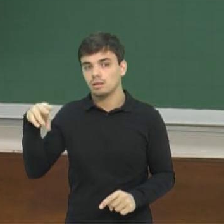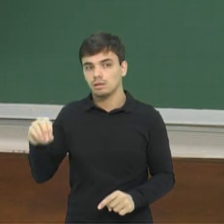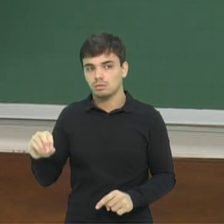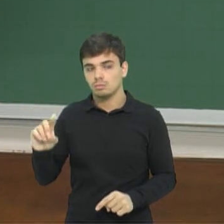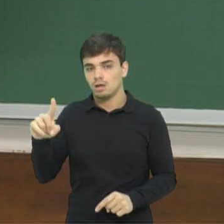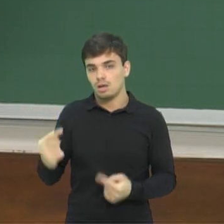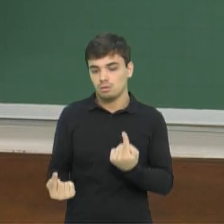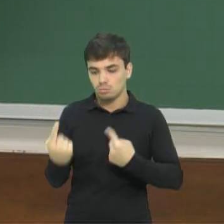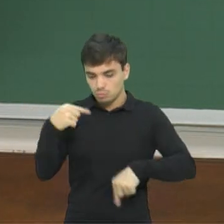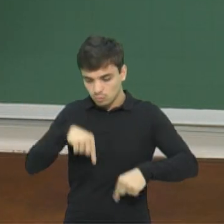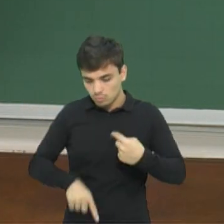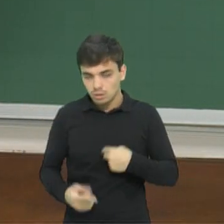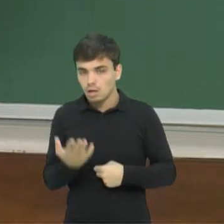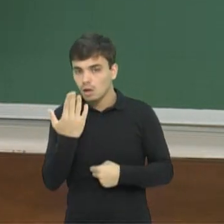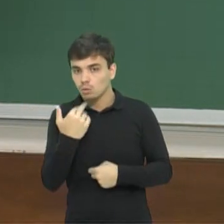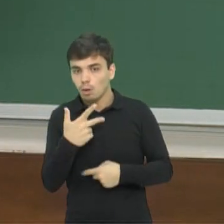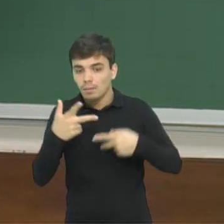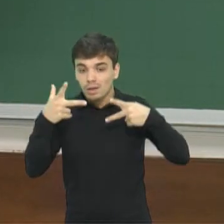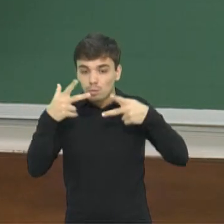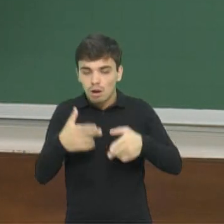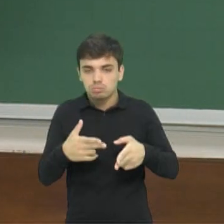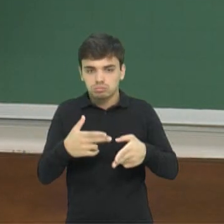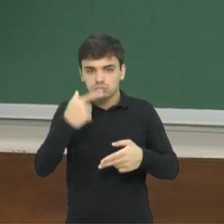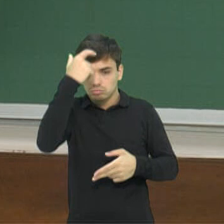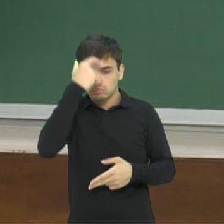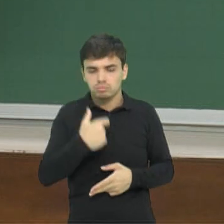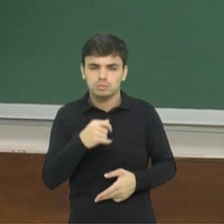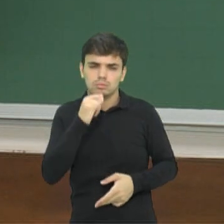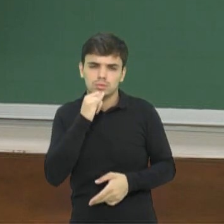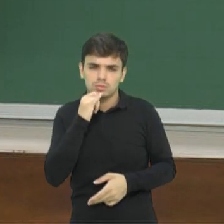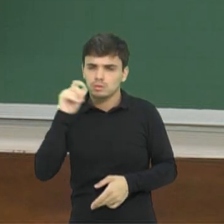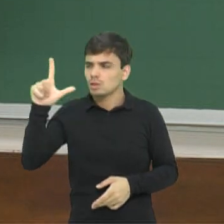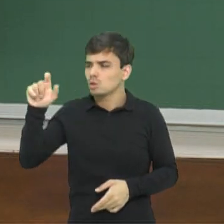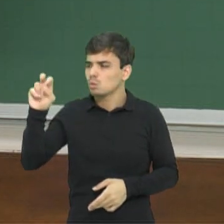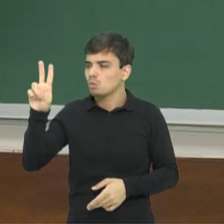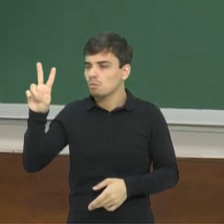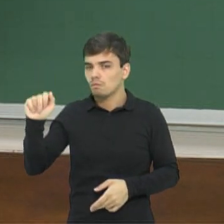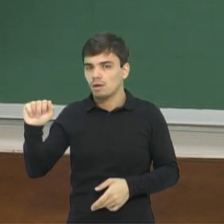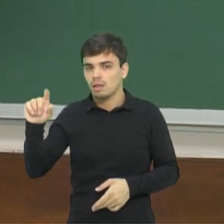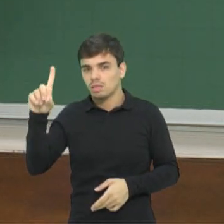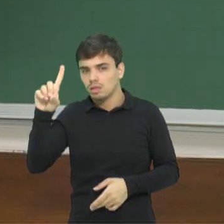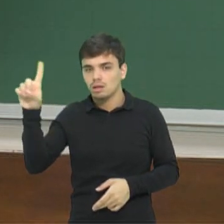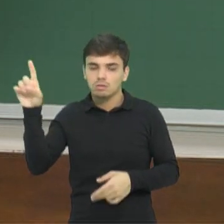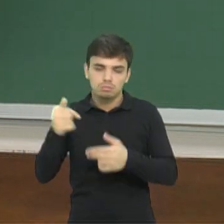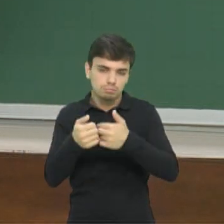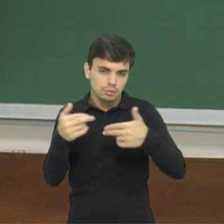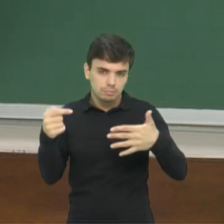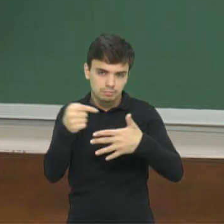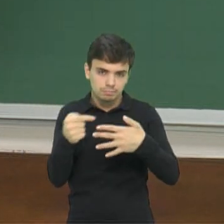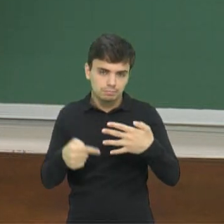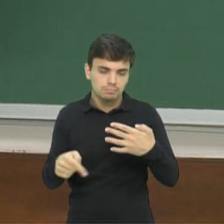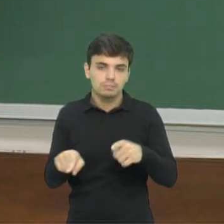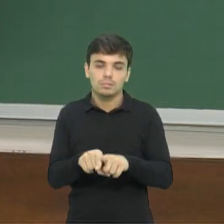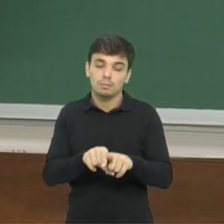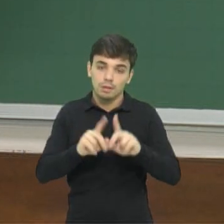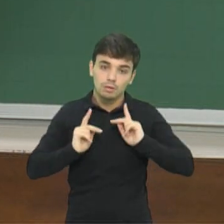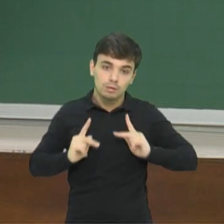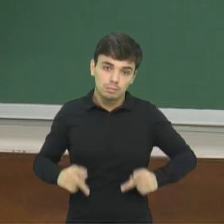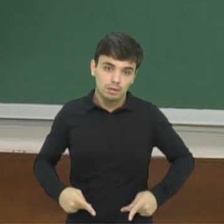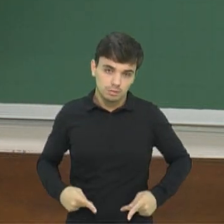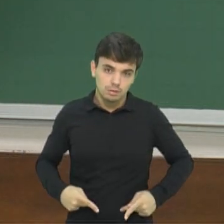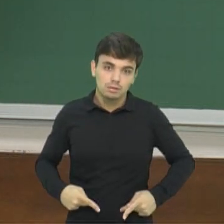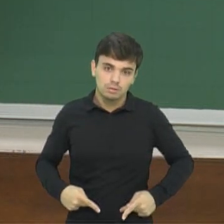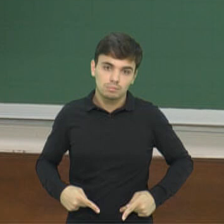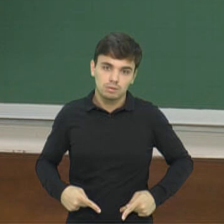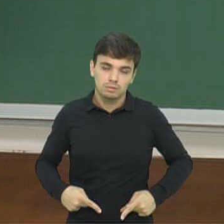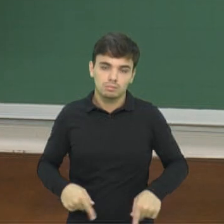alimenta de outro da mesma espécie, a gente deu lá o exemplo do louva-a-Deus, da viúva negra, né? Tem casos de canibalismo humano, né? Principalmente algumas